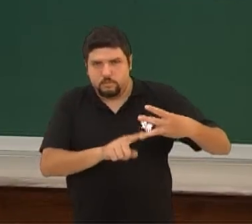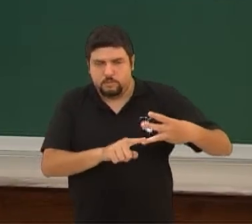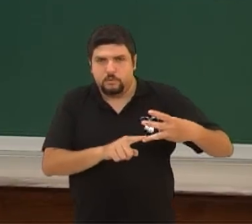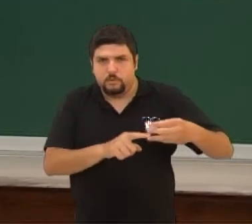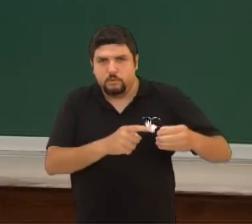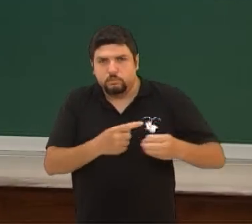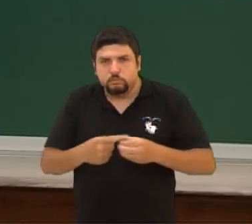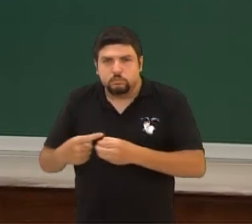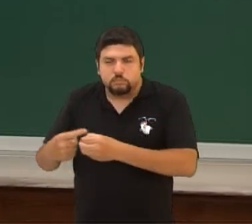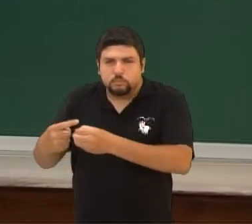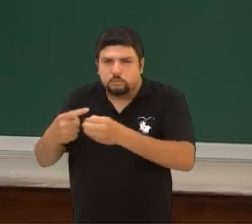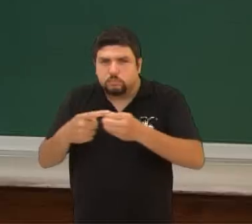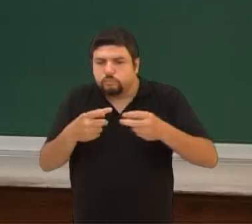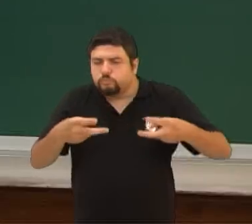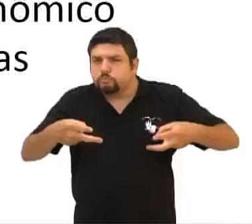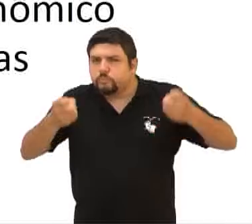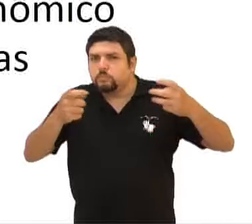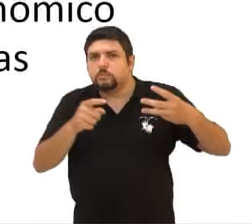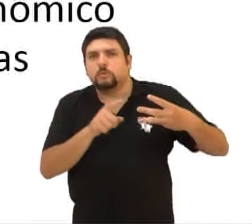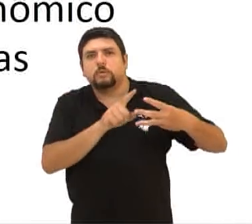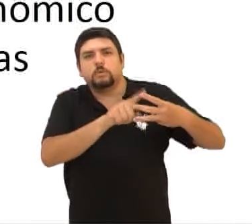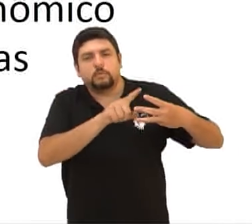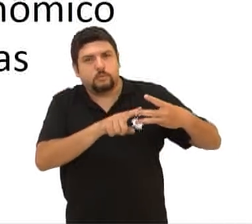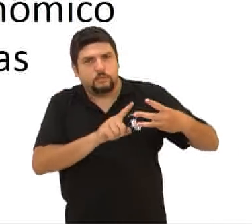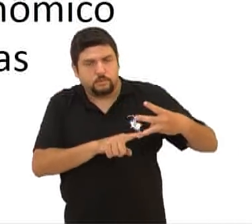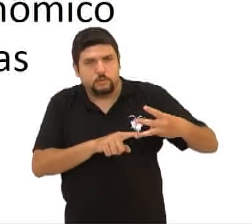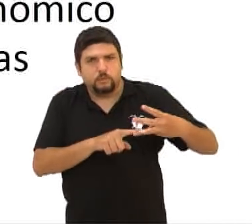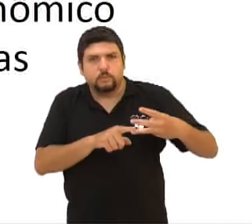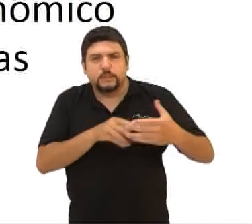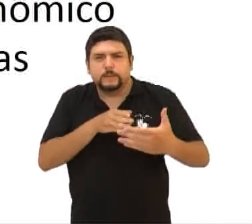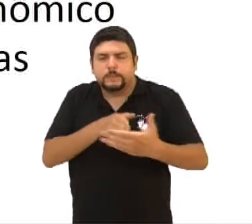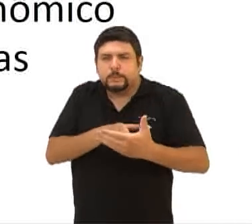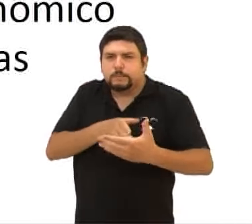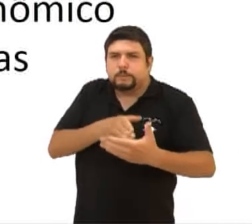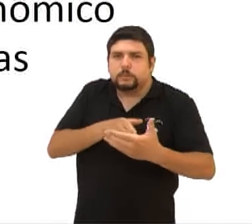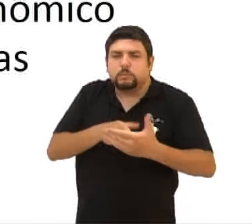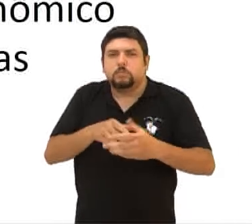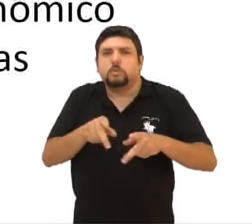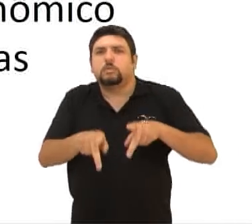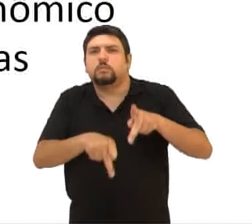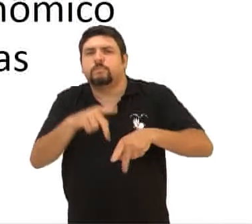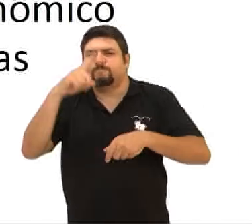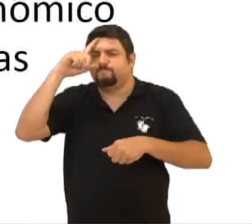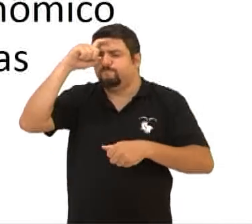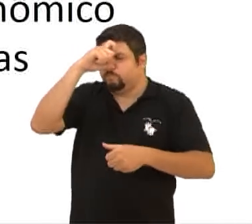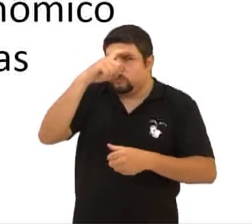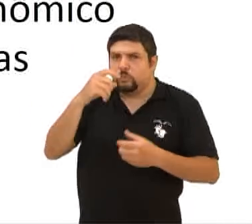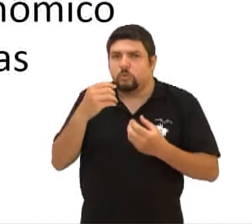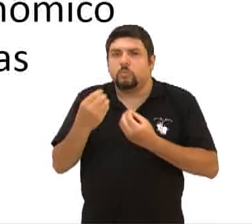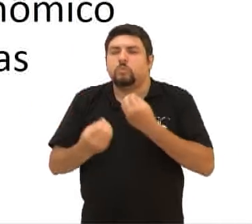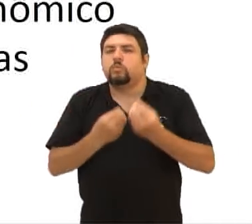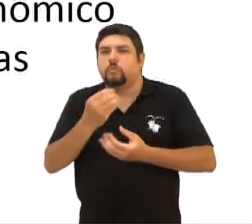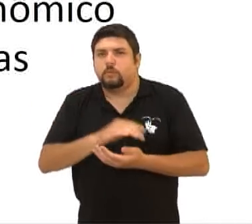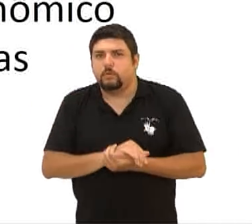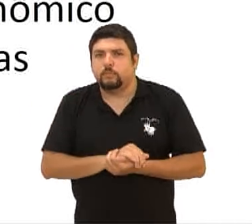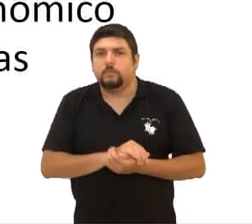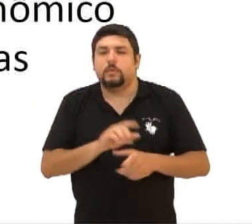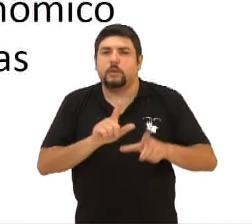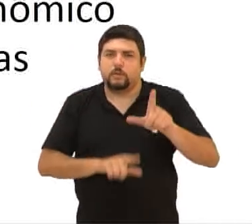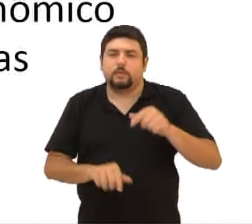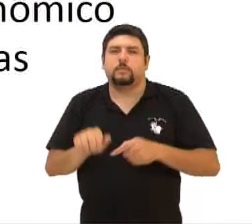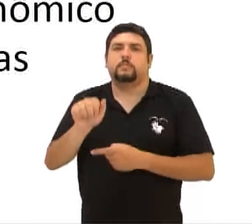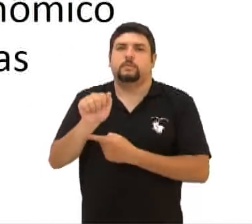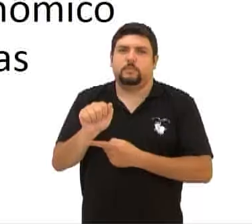das cidades africanas, né, que limitam o desenvolvimento e criam desafios para a população, né, a gente acabou de ver que é a letra A,